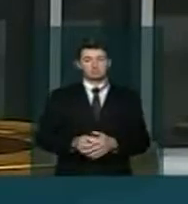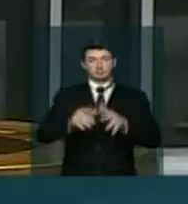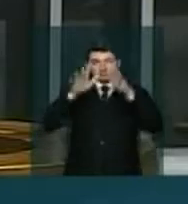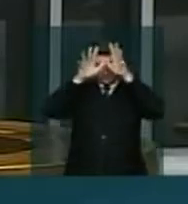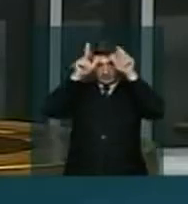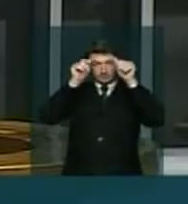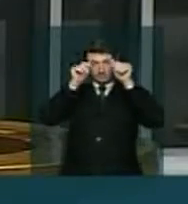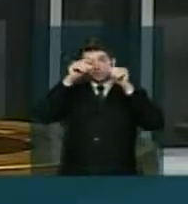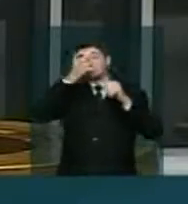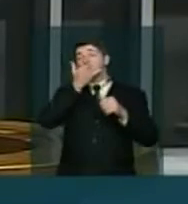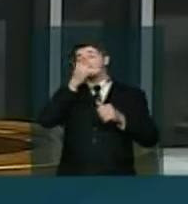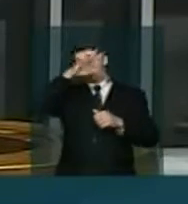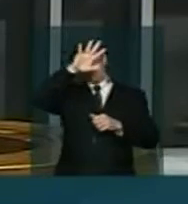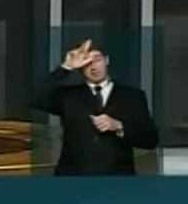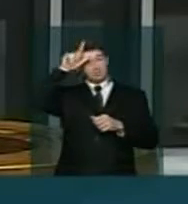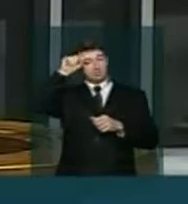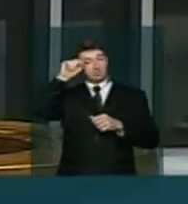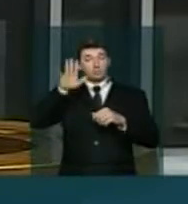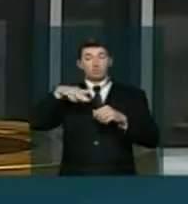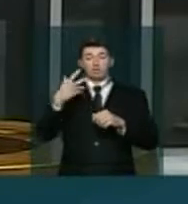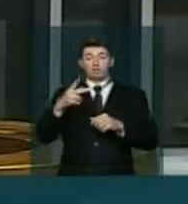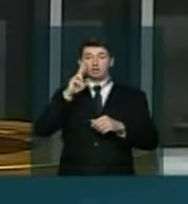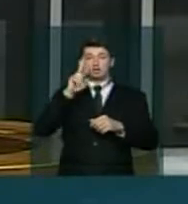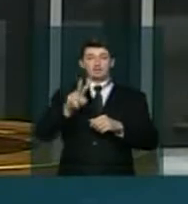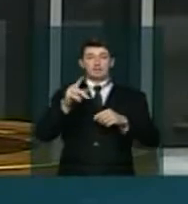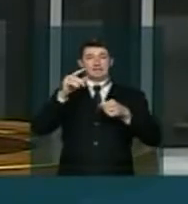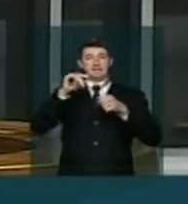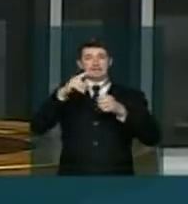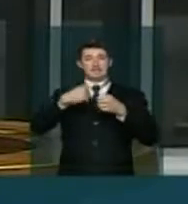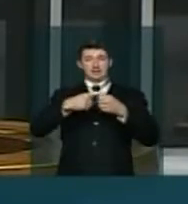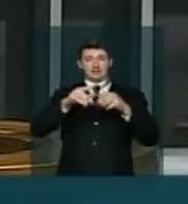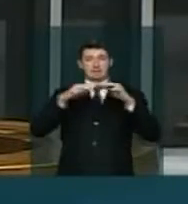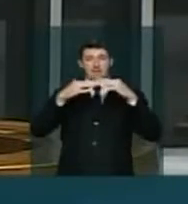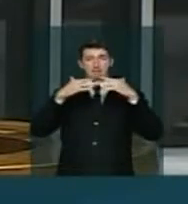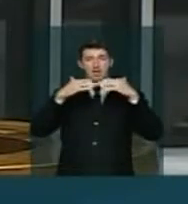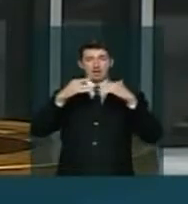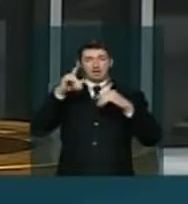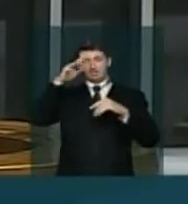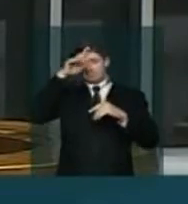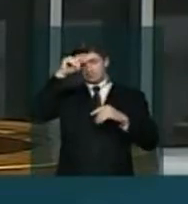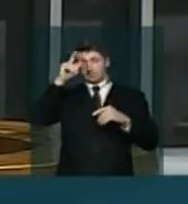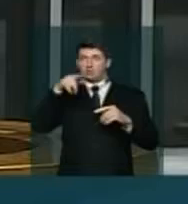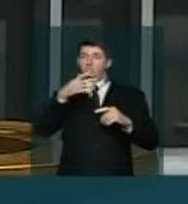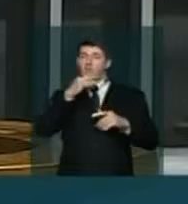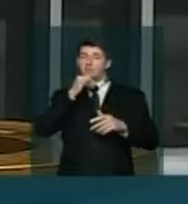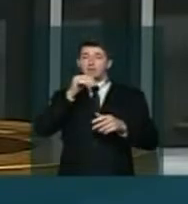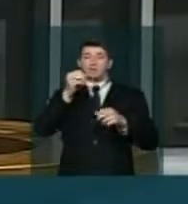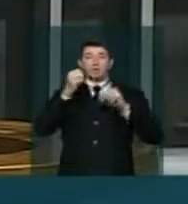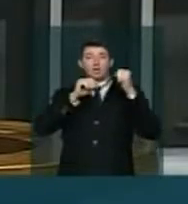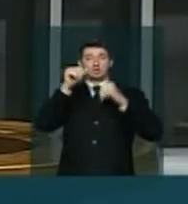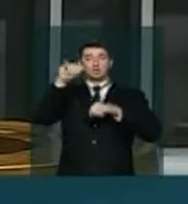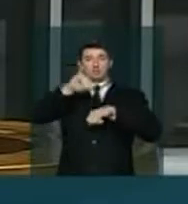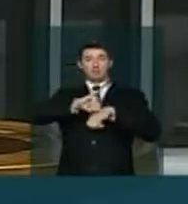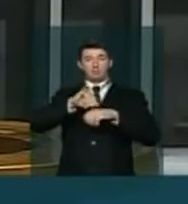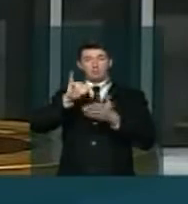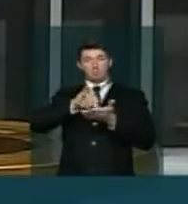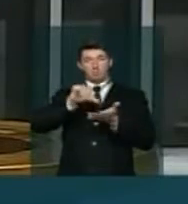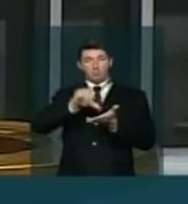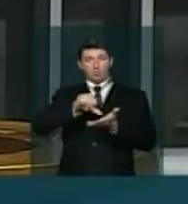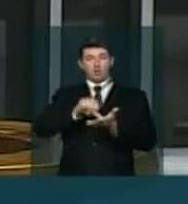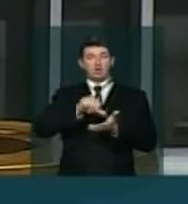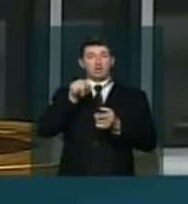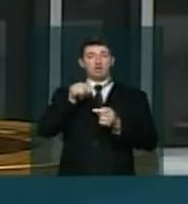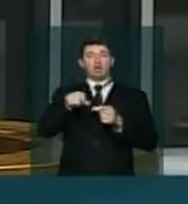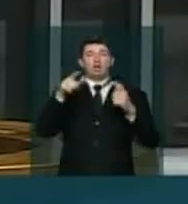Amazônia. Quando a gente olha para a cidade de Manaus, com o parque industrial da Zona Franca, ali virou uma espécie